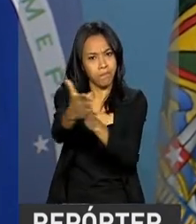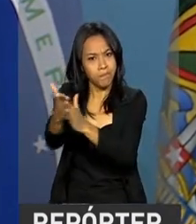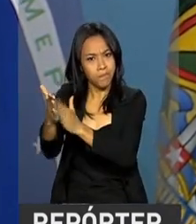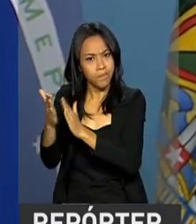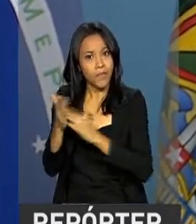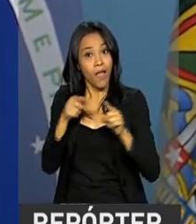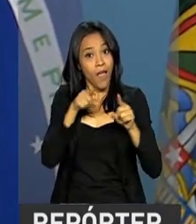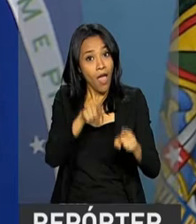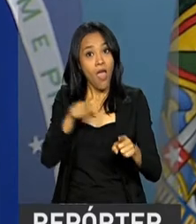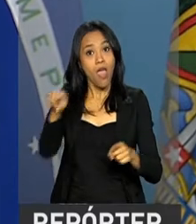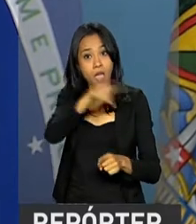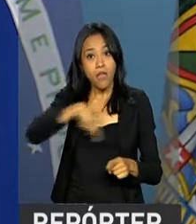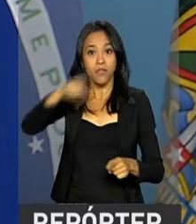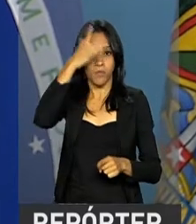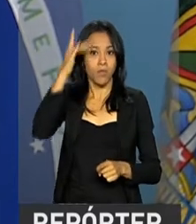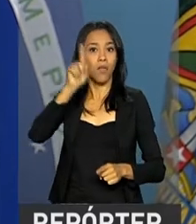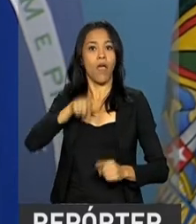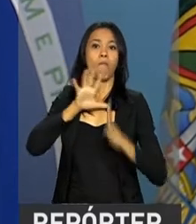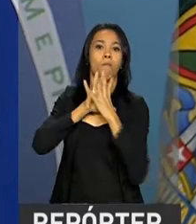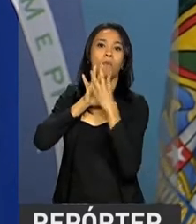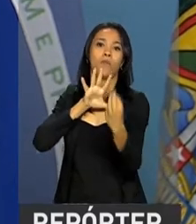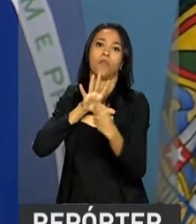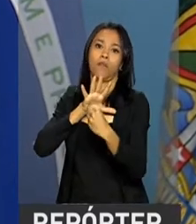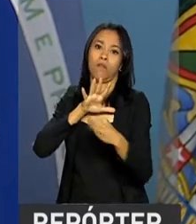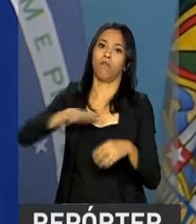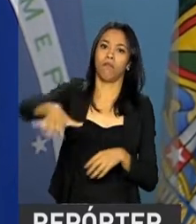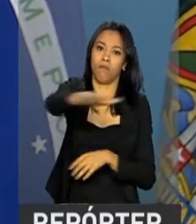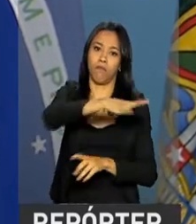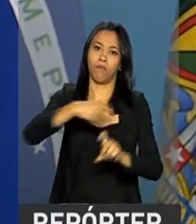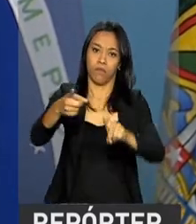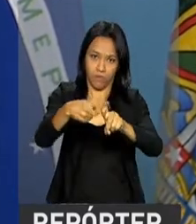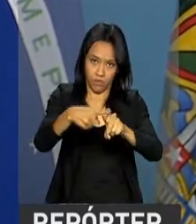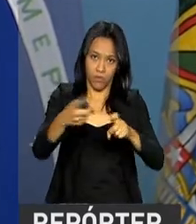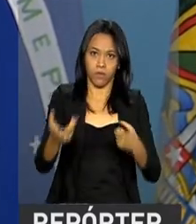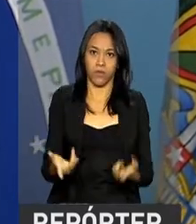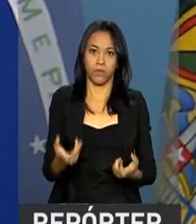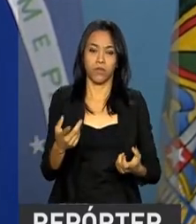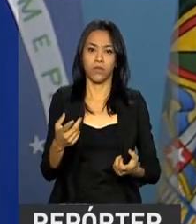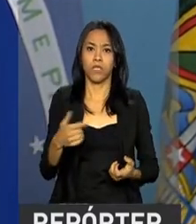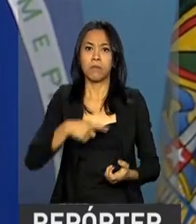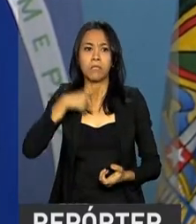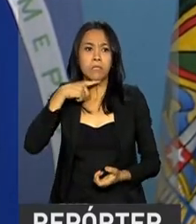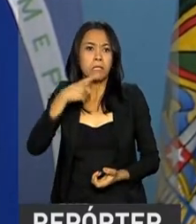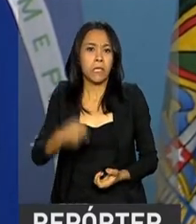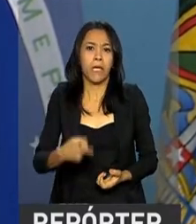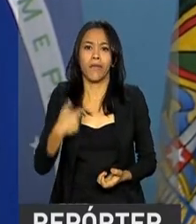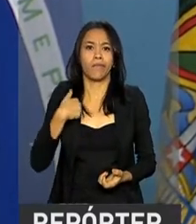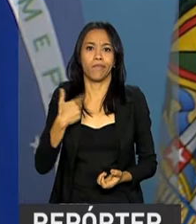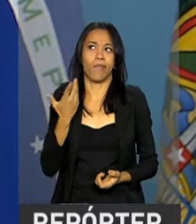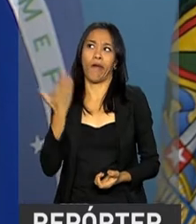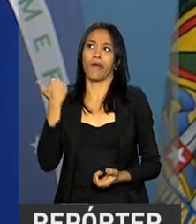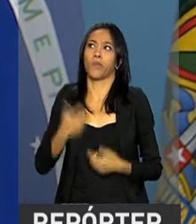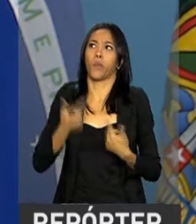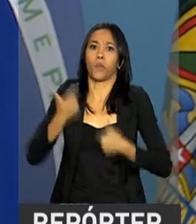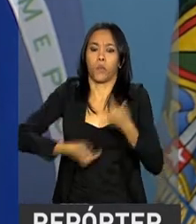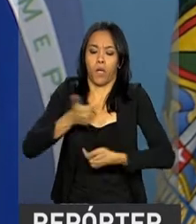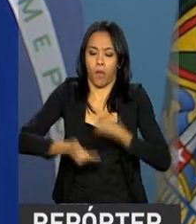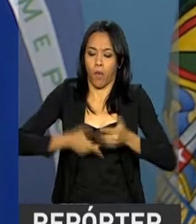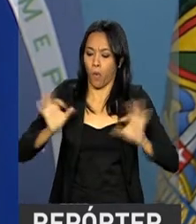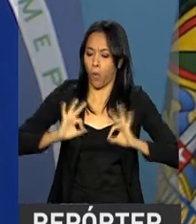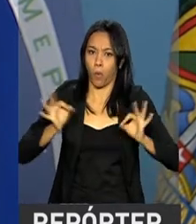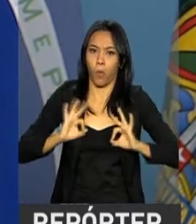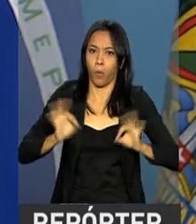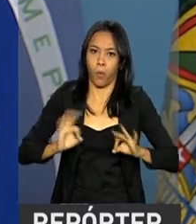de molde de modelo para a categoria ninguém foi agraciado aqui sem ter prestado relevantes serviços